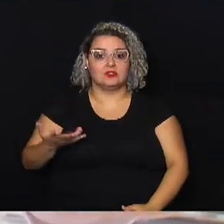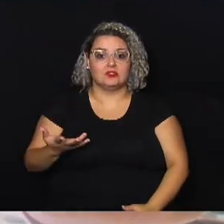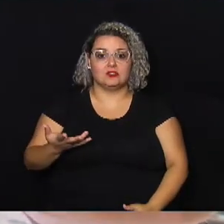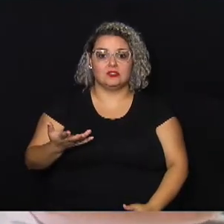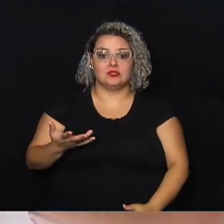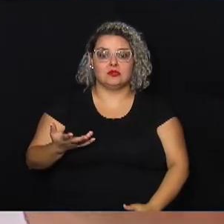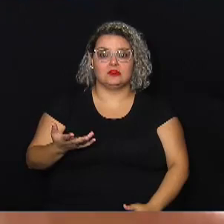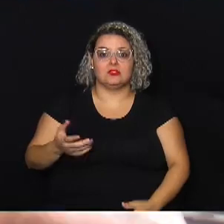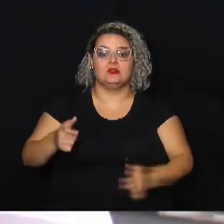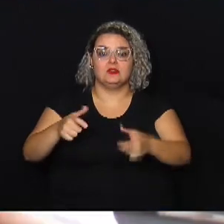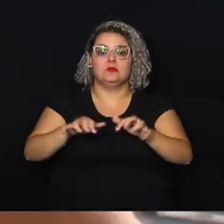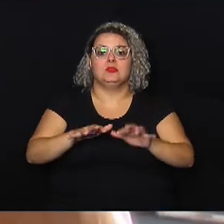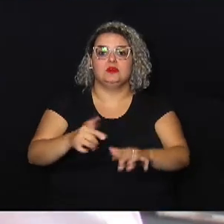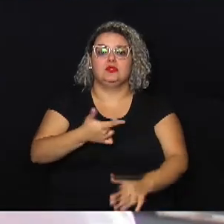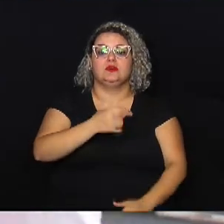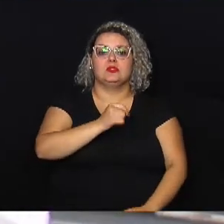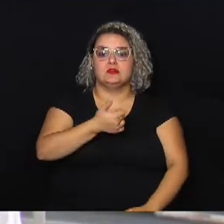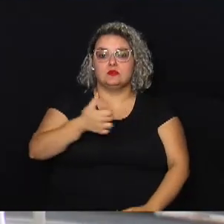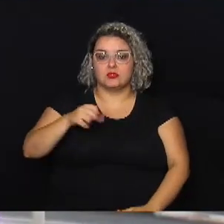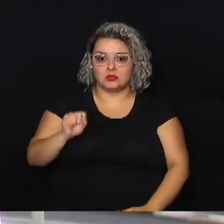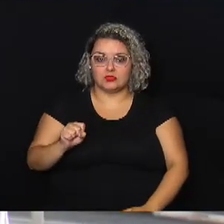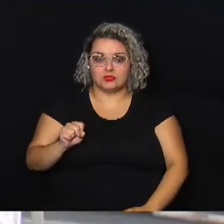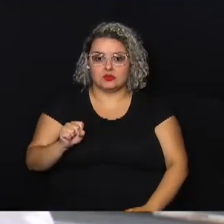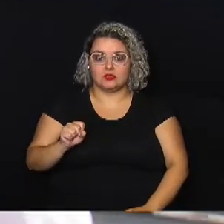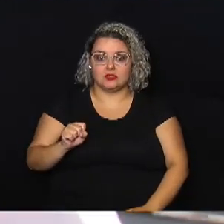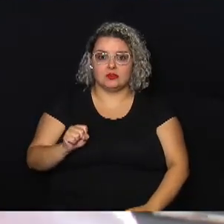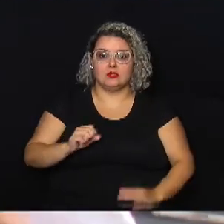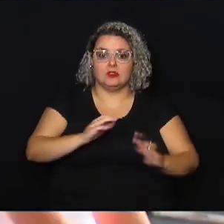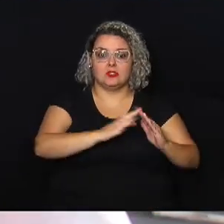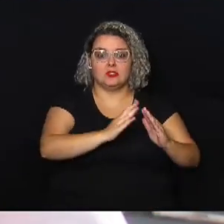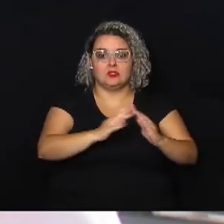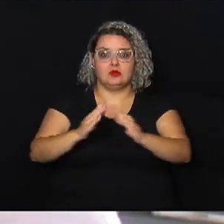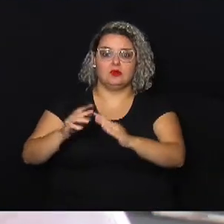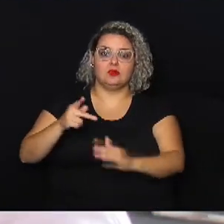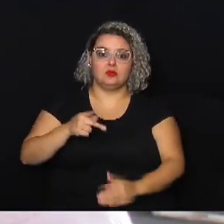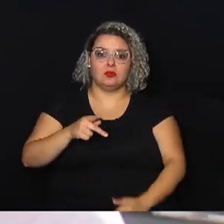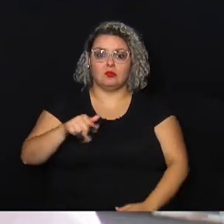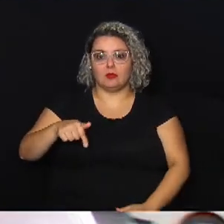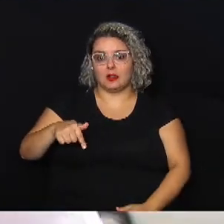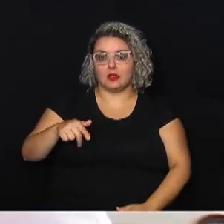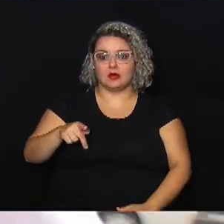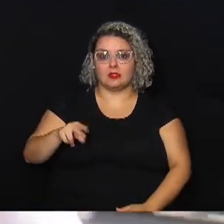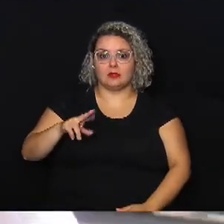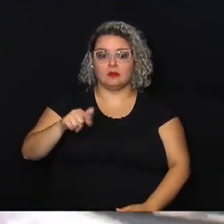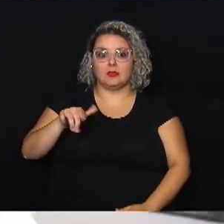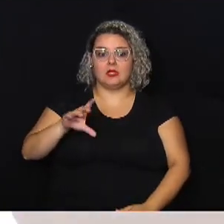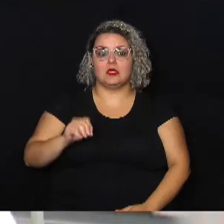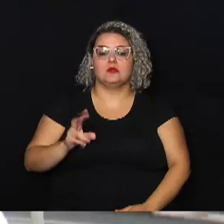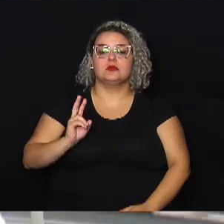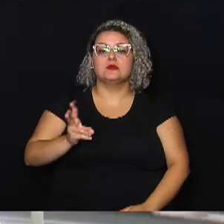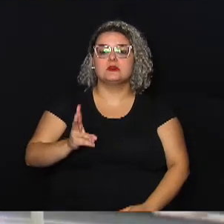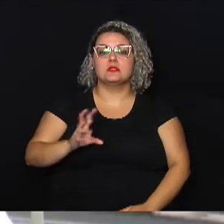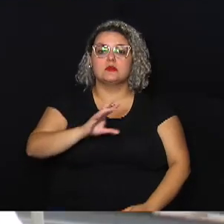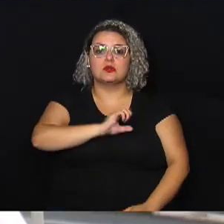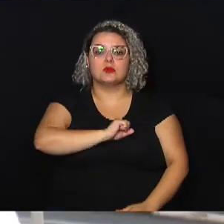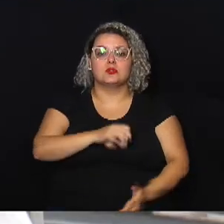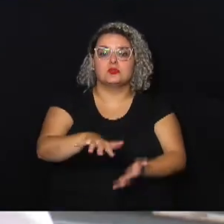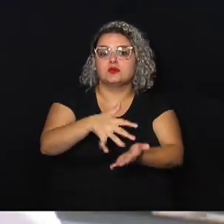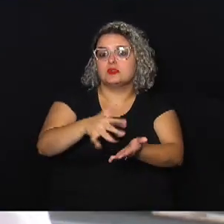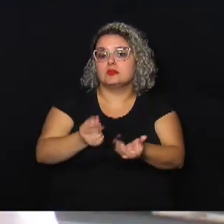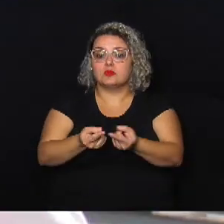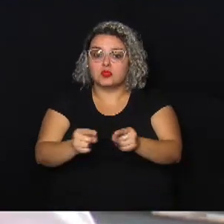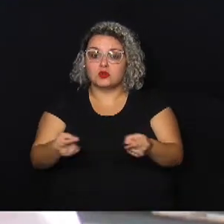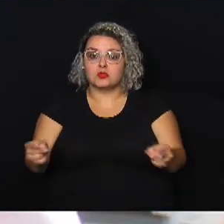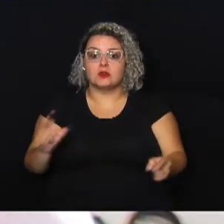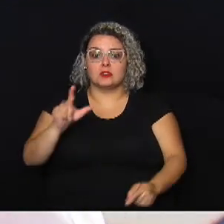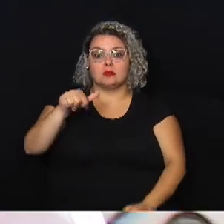em 2018. Foi uma necessidade aqui da vizinhança do Parque Prado. Entre os amigos, a gente sempre gostou de fazer o samba, churrasco, depois o